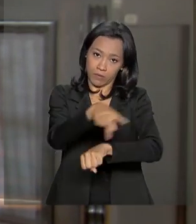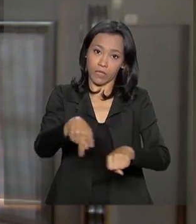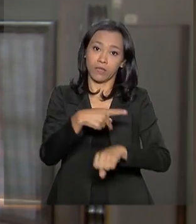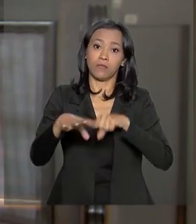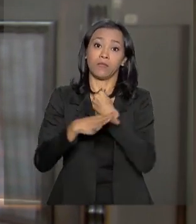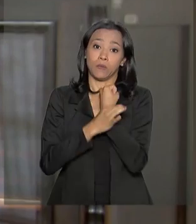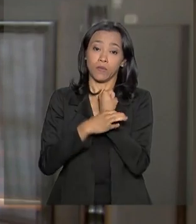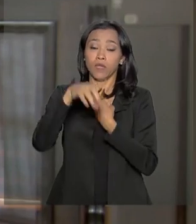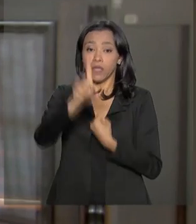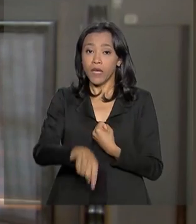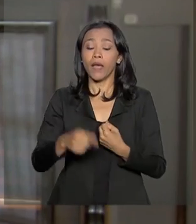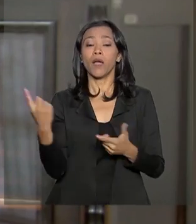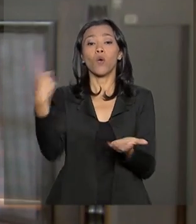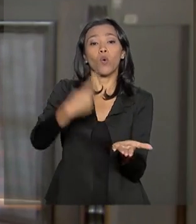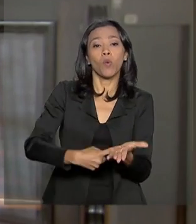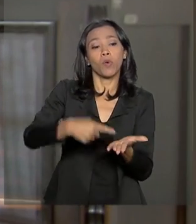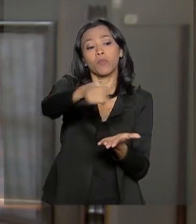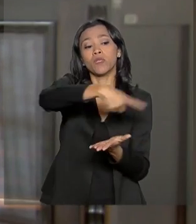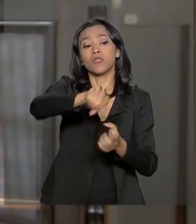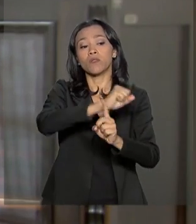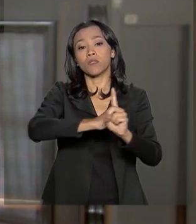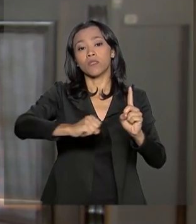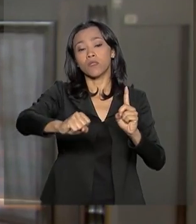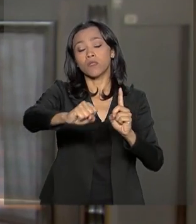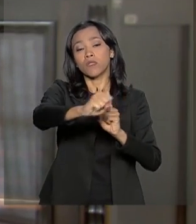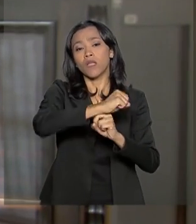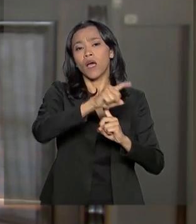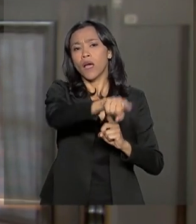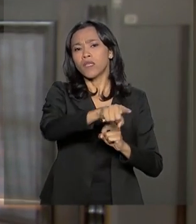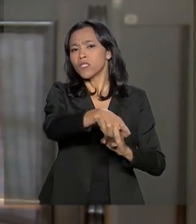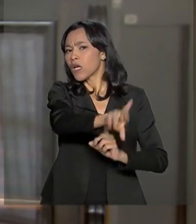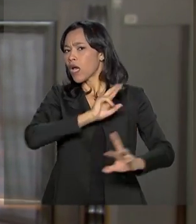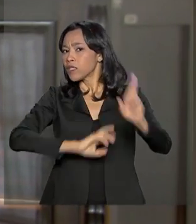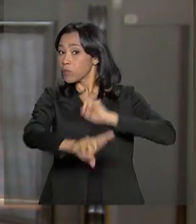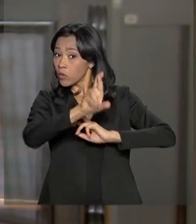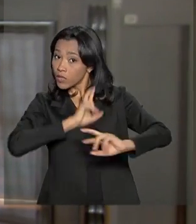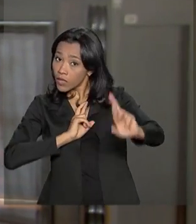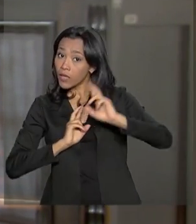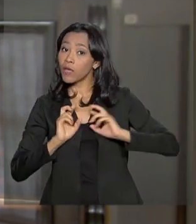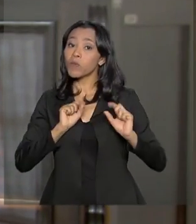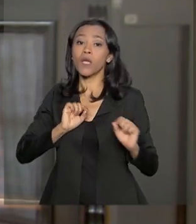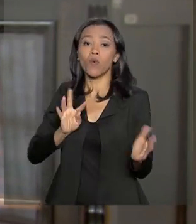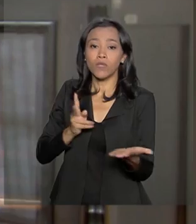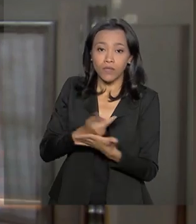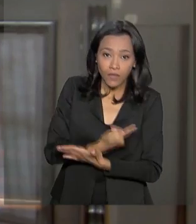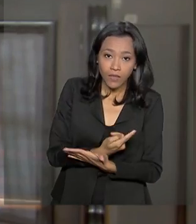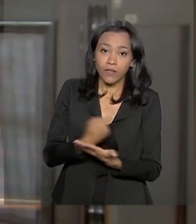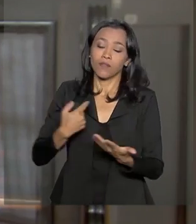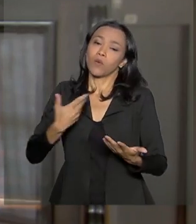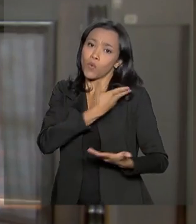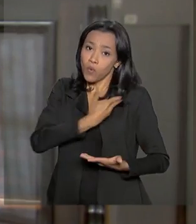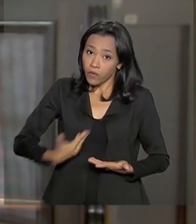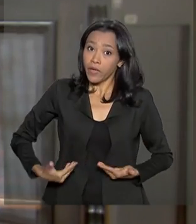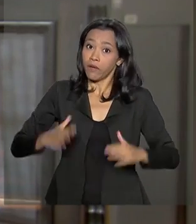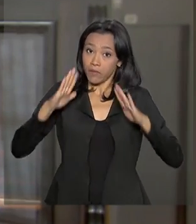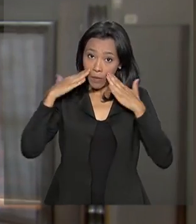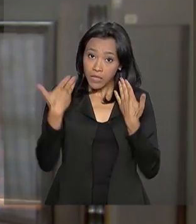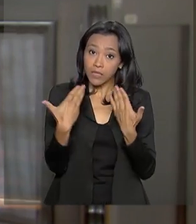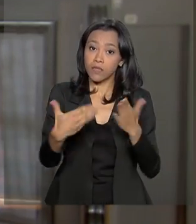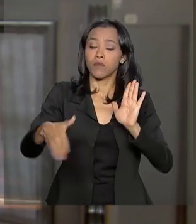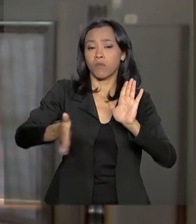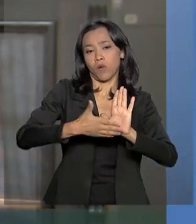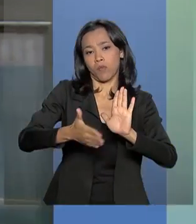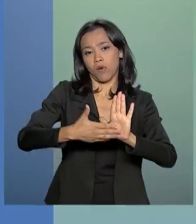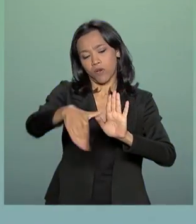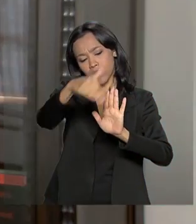papel também da sociedade demandar essas respostas por parte do governo. Esse governo está apresentando uma proposta, que é uma